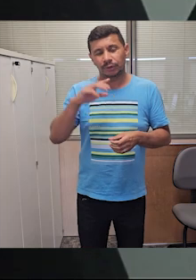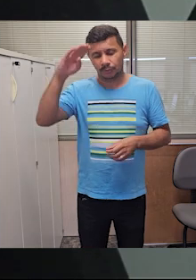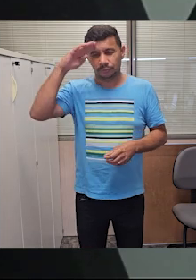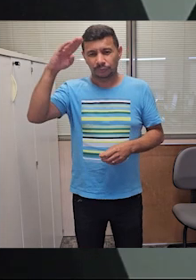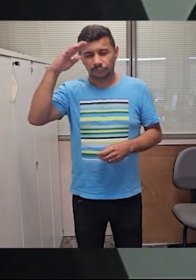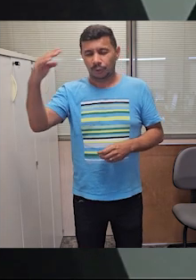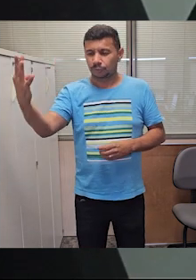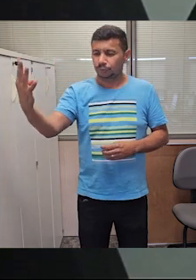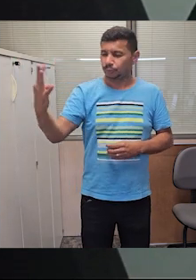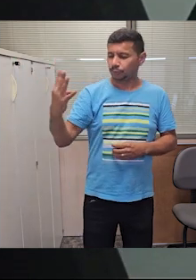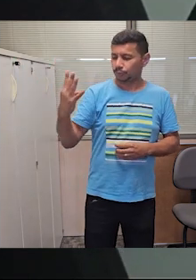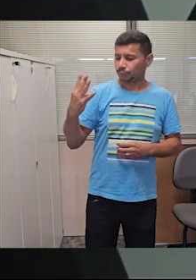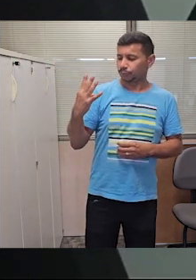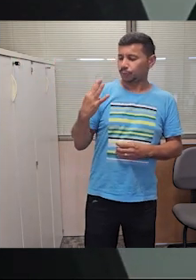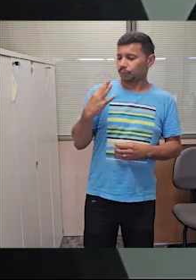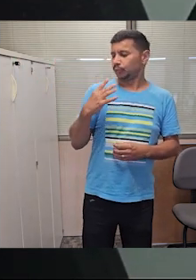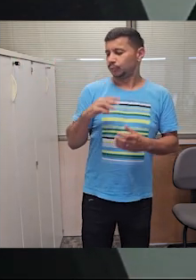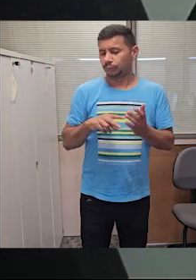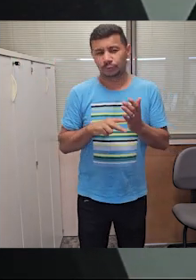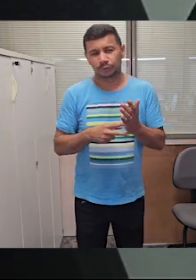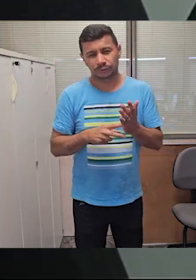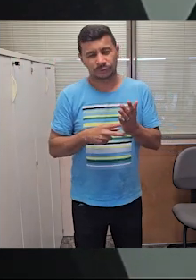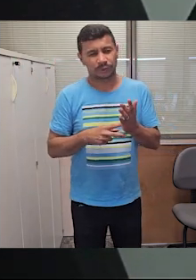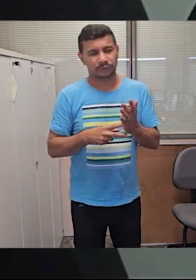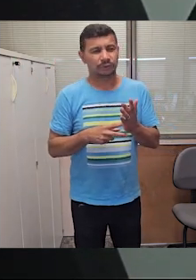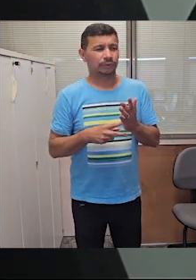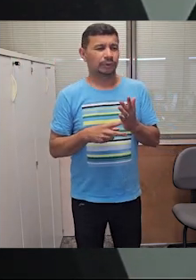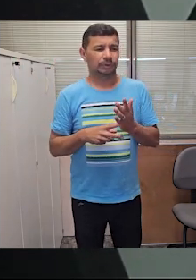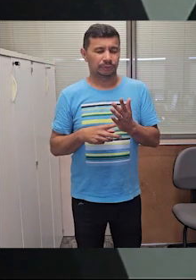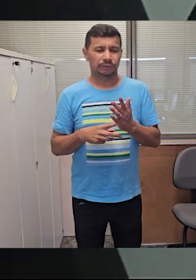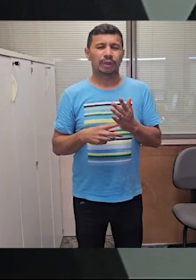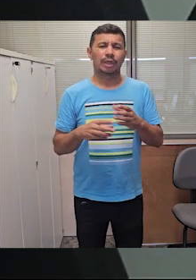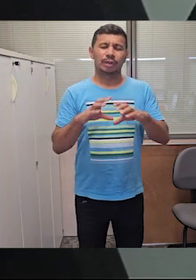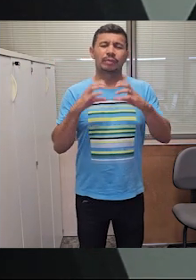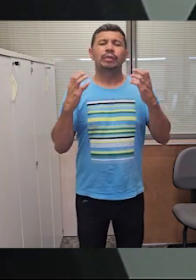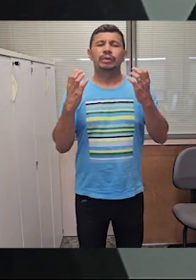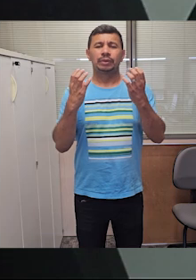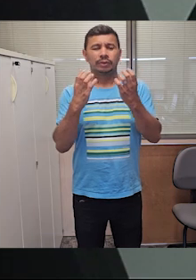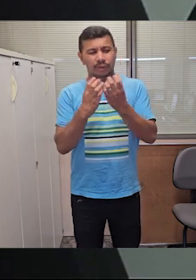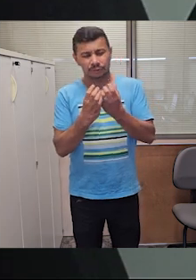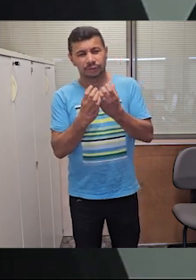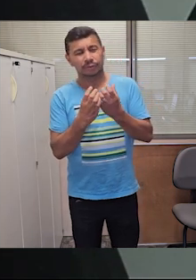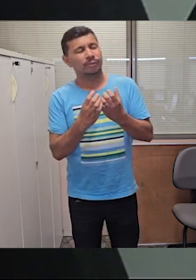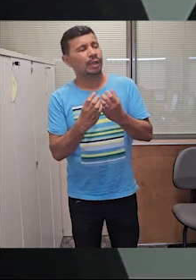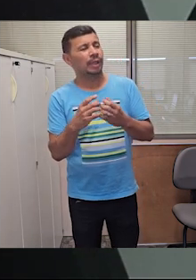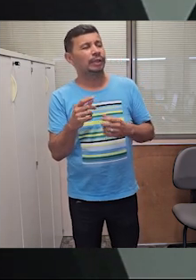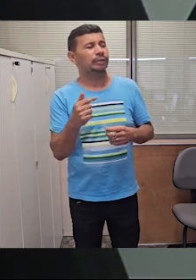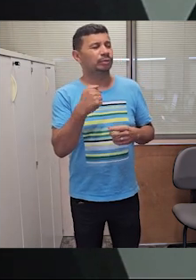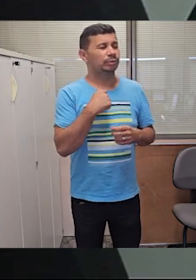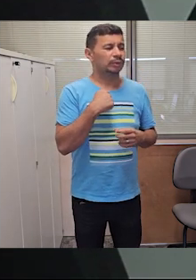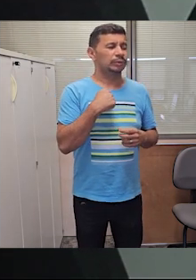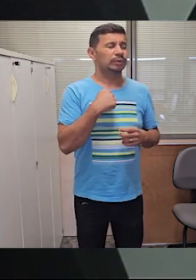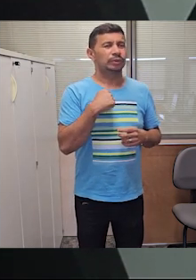estavam se dirigindo para o sindicato, a última assembleia, que aliás fui eu que presidi a última assembleia,